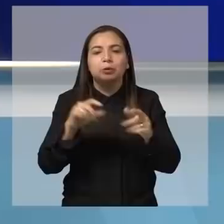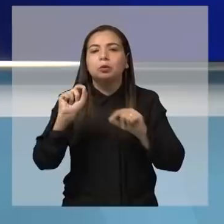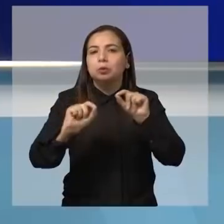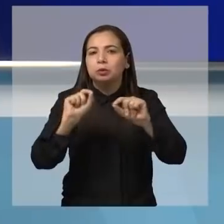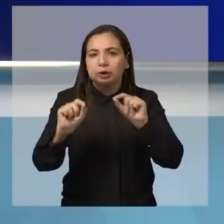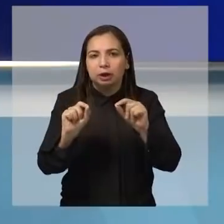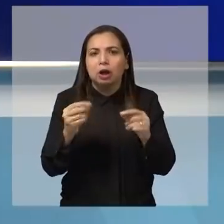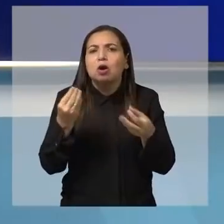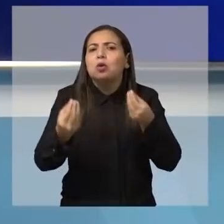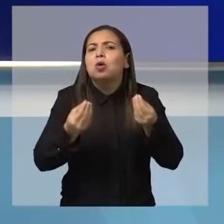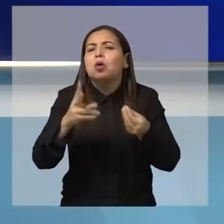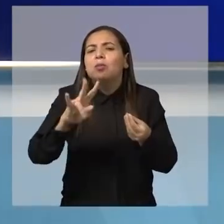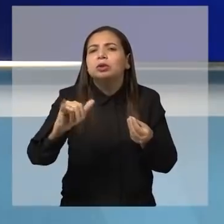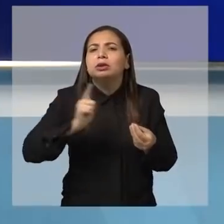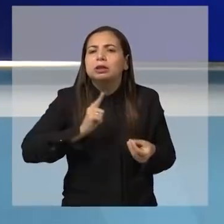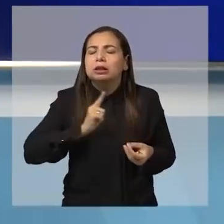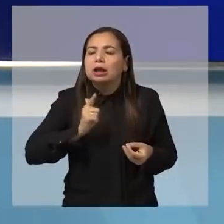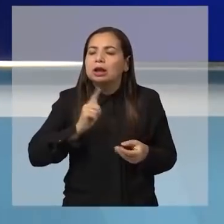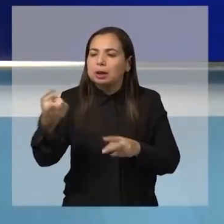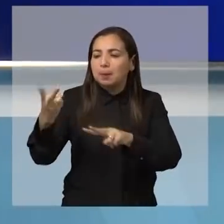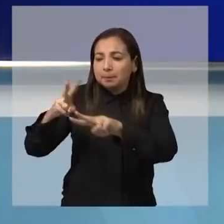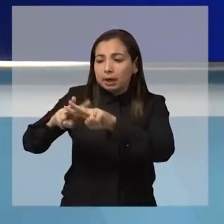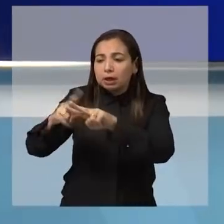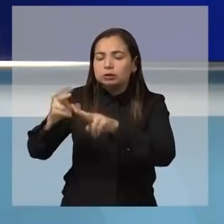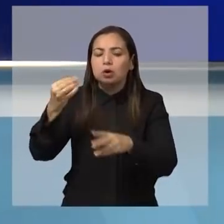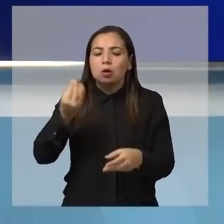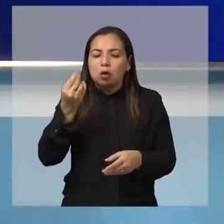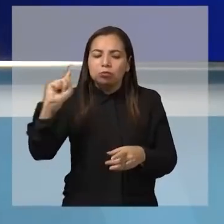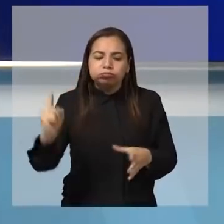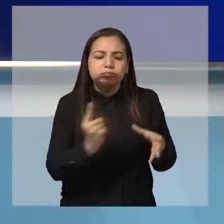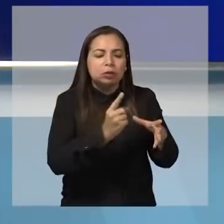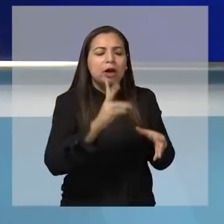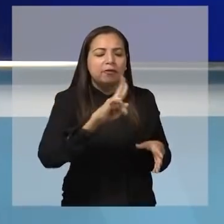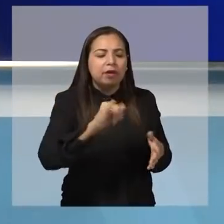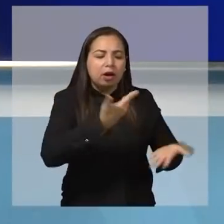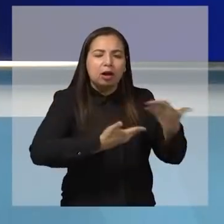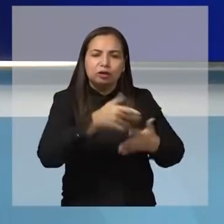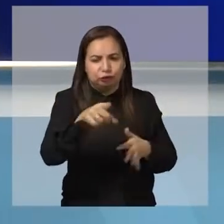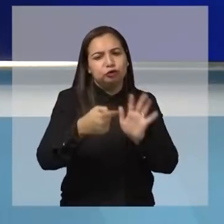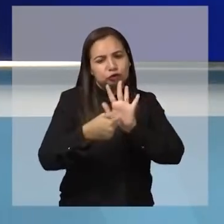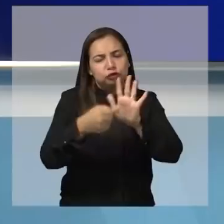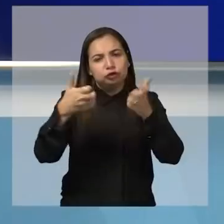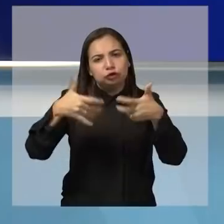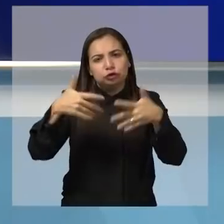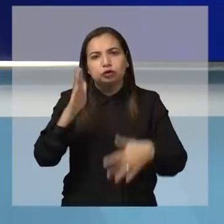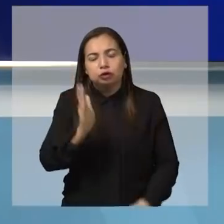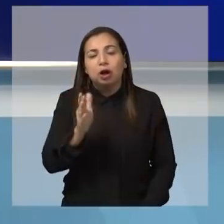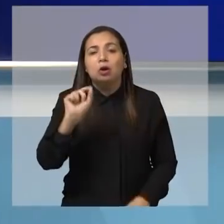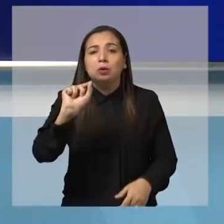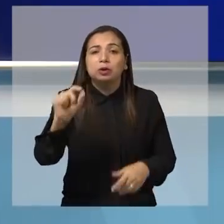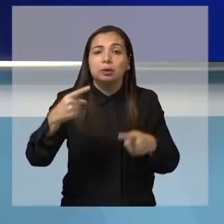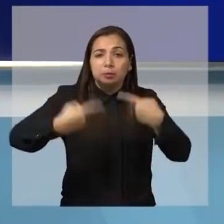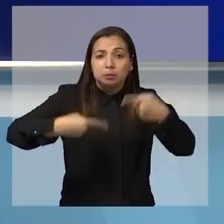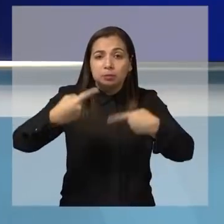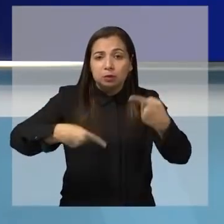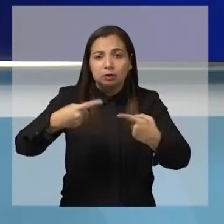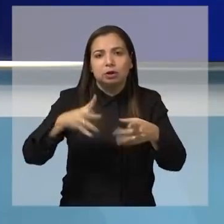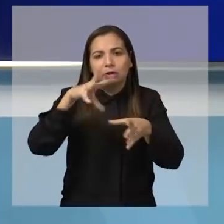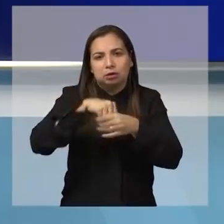da ressocialização. O senhor já demonstrou algumas ações que estão sendo feitas, na política de